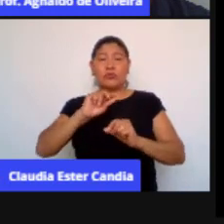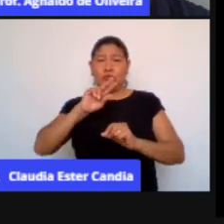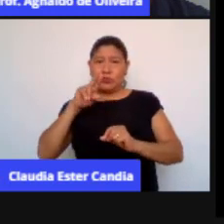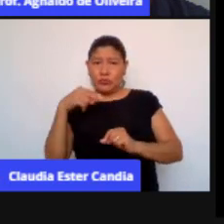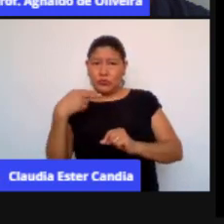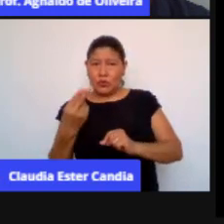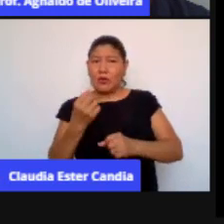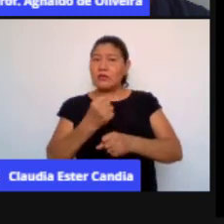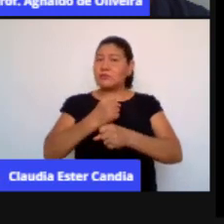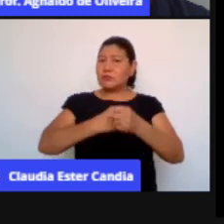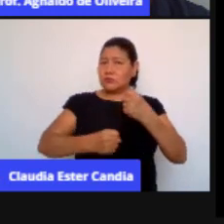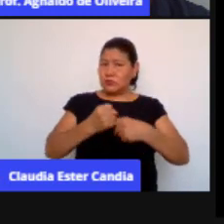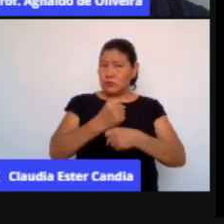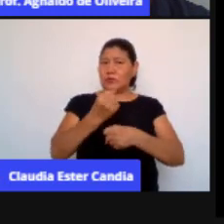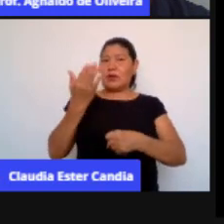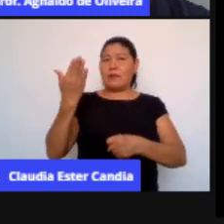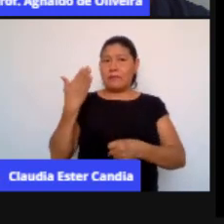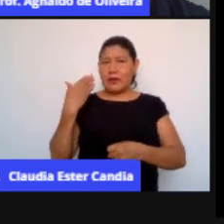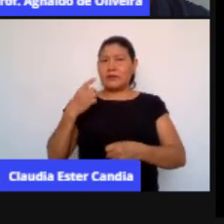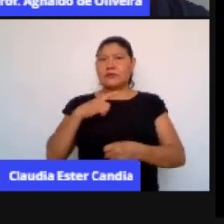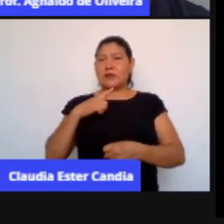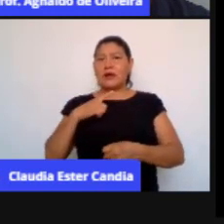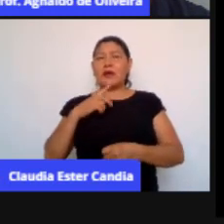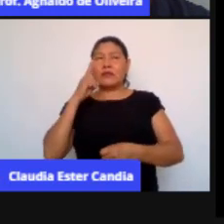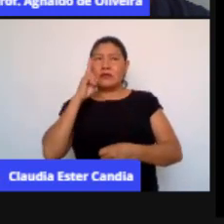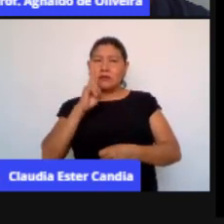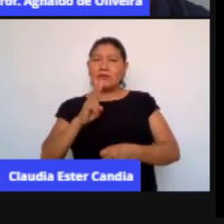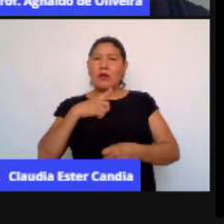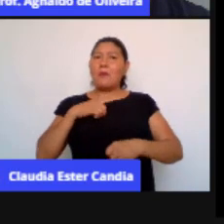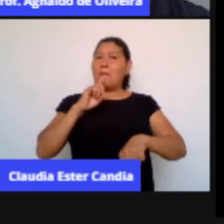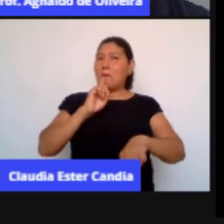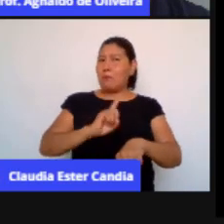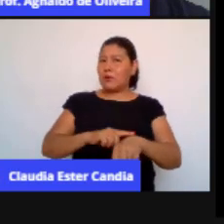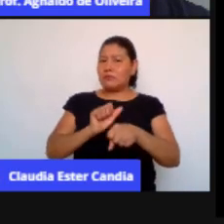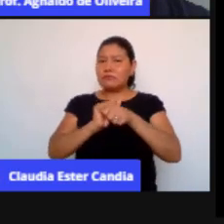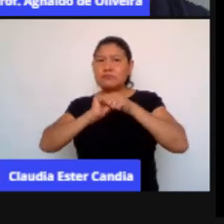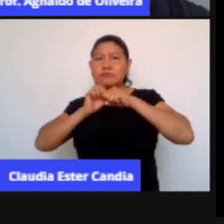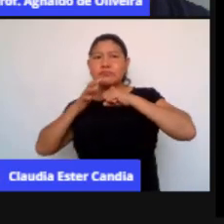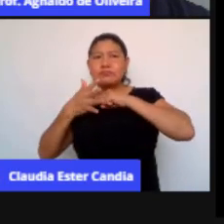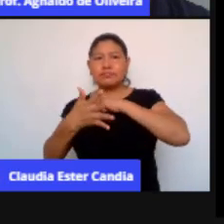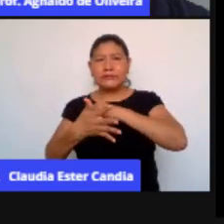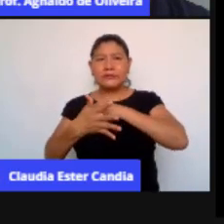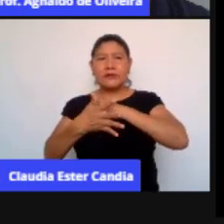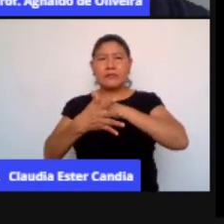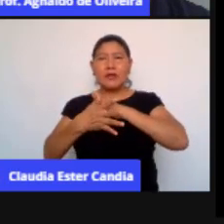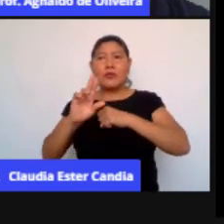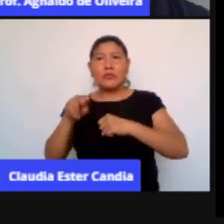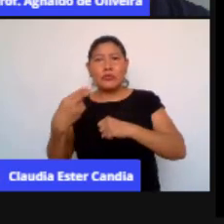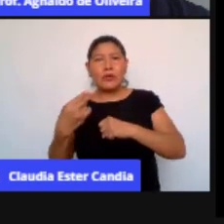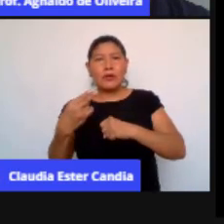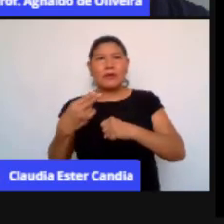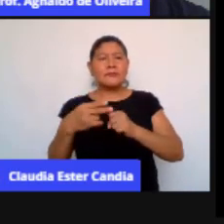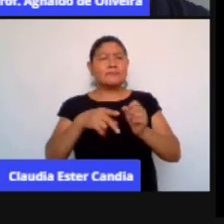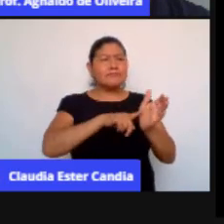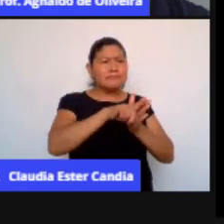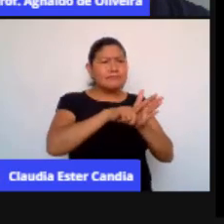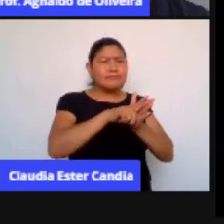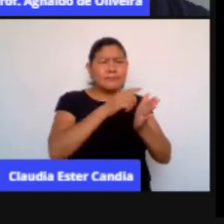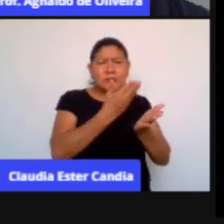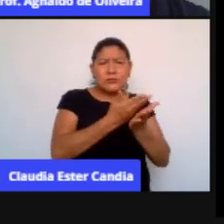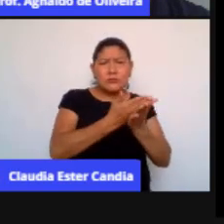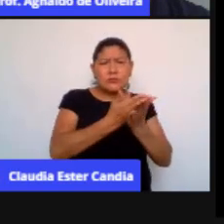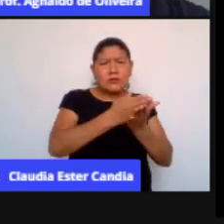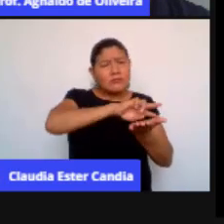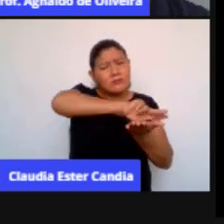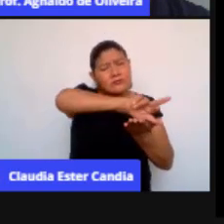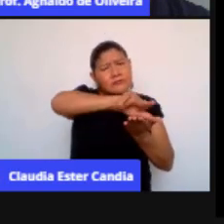esse trabalho, em meio a essa situação de pandemia e aulas remotas, a gente teve acesso a vários estudos que estavam sendo